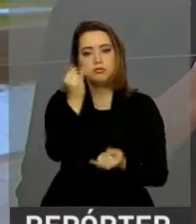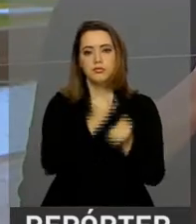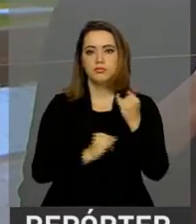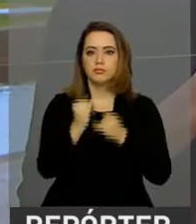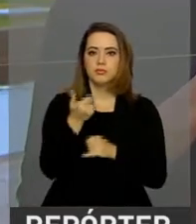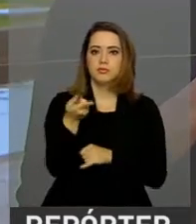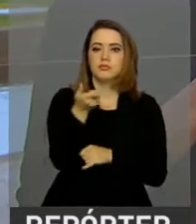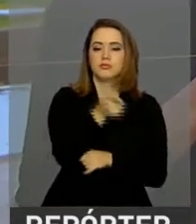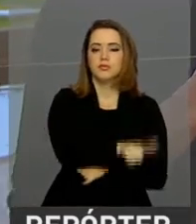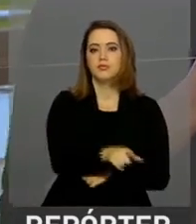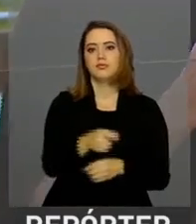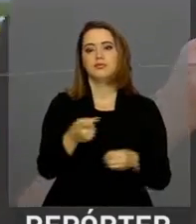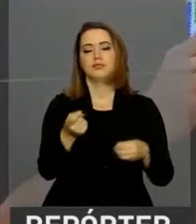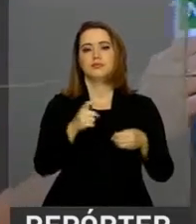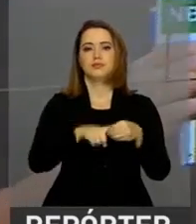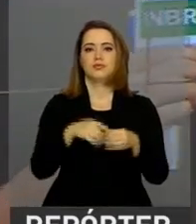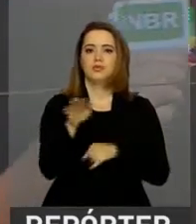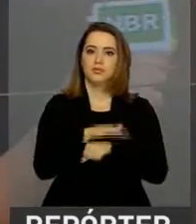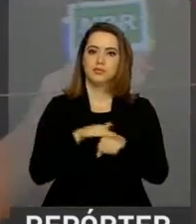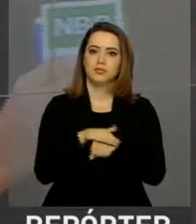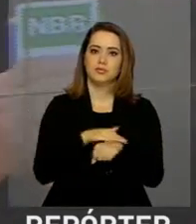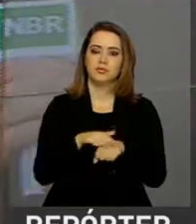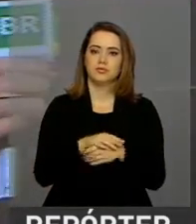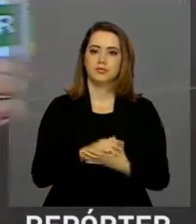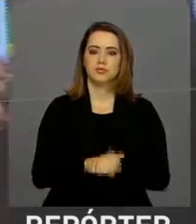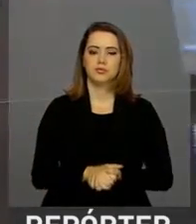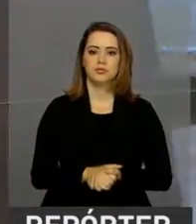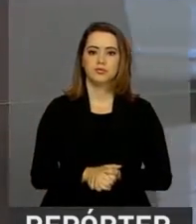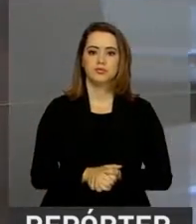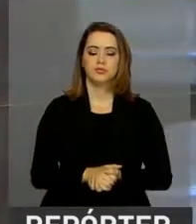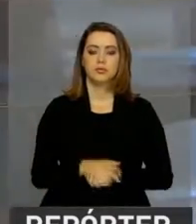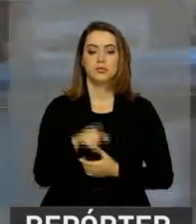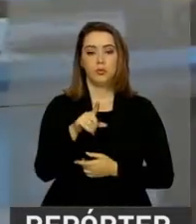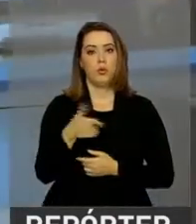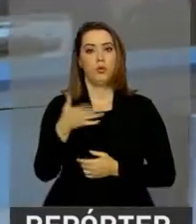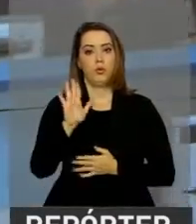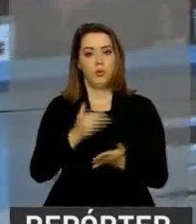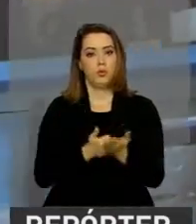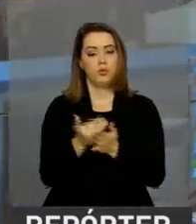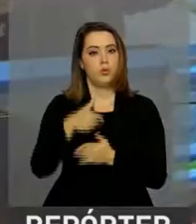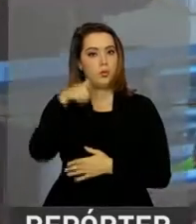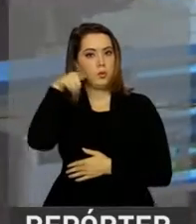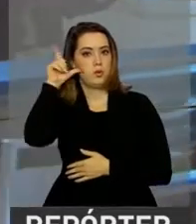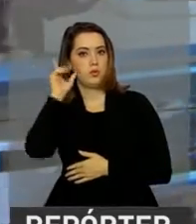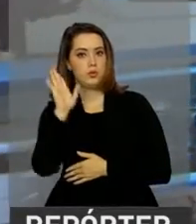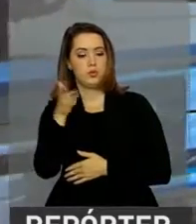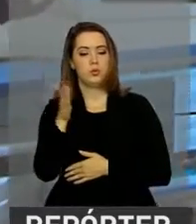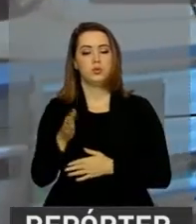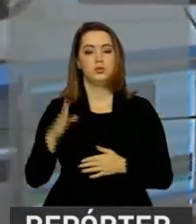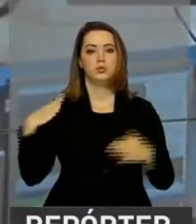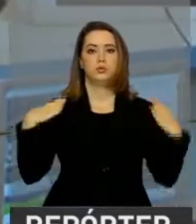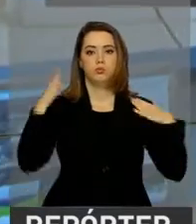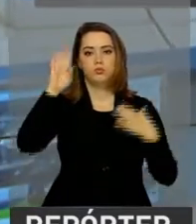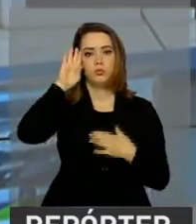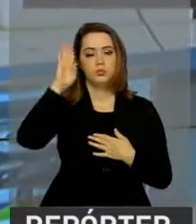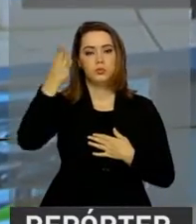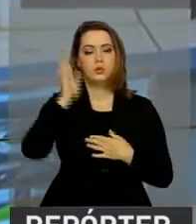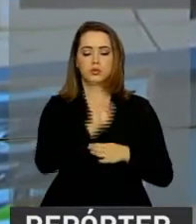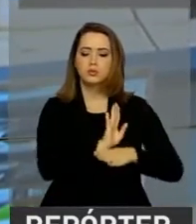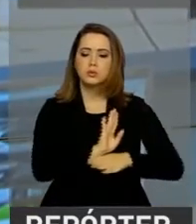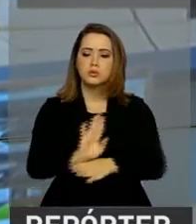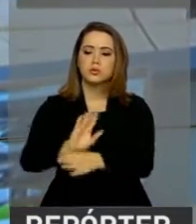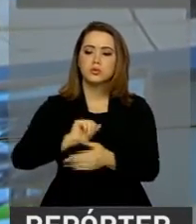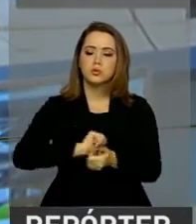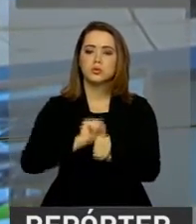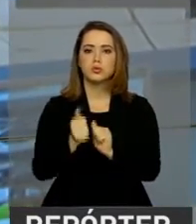Daqui a pouco a gente volta a conversar. Desde ontem, militares das Forças Armadas estão nas ruas para apoiar a operação de segurança